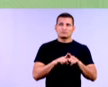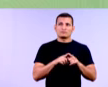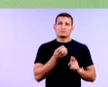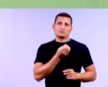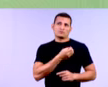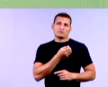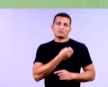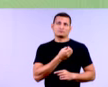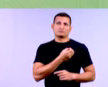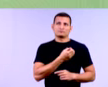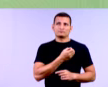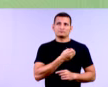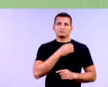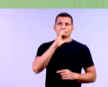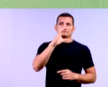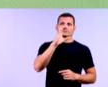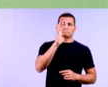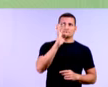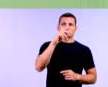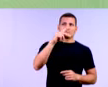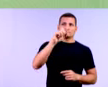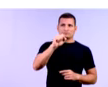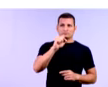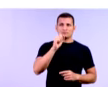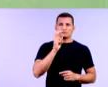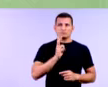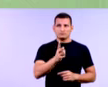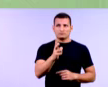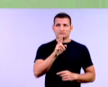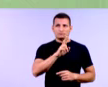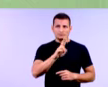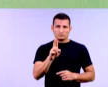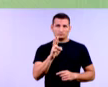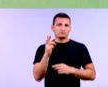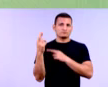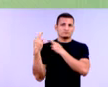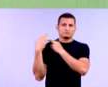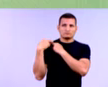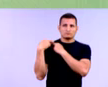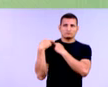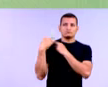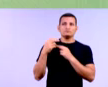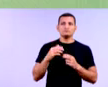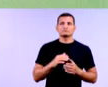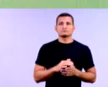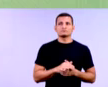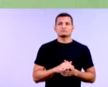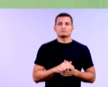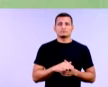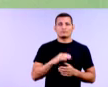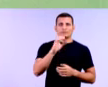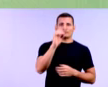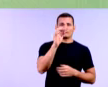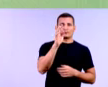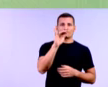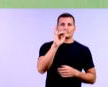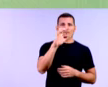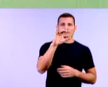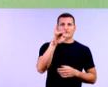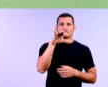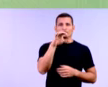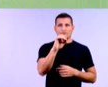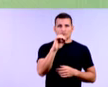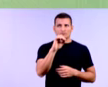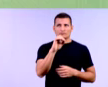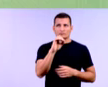melhor. E sempre o nome do responsável, a assinatura, a data, todos os elementos. O ofício, um detalhe que nós